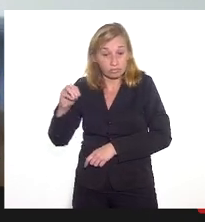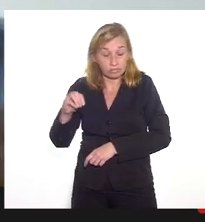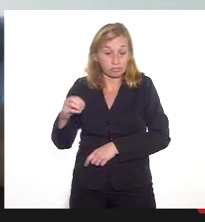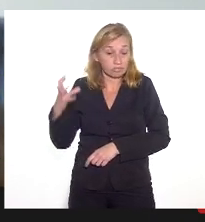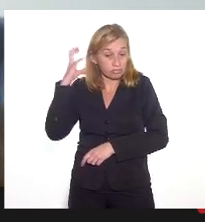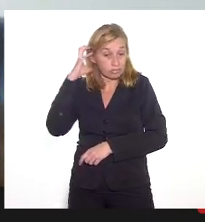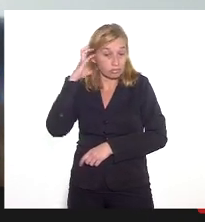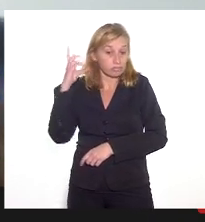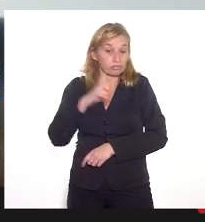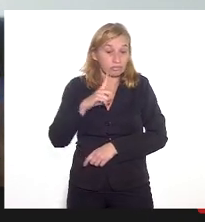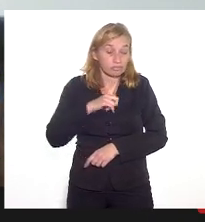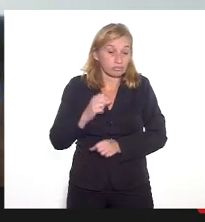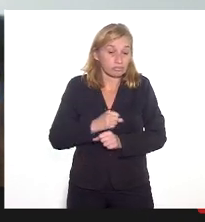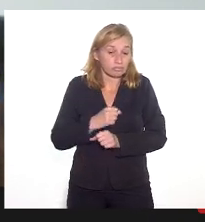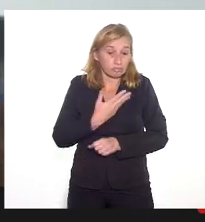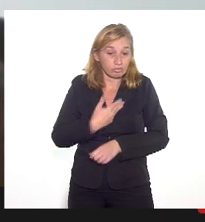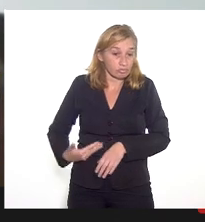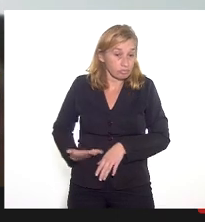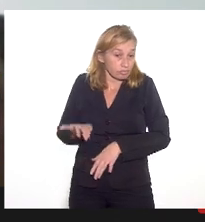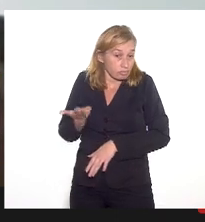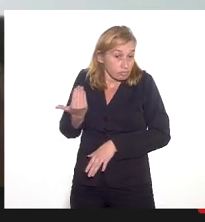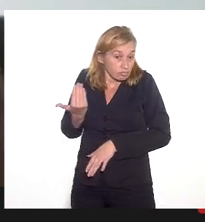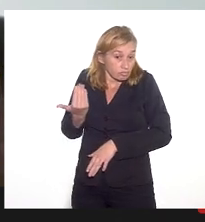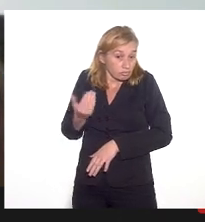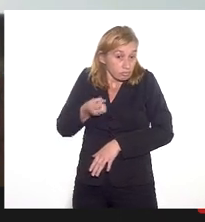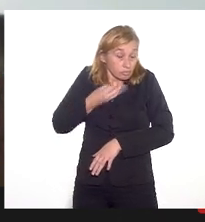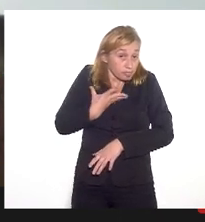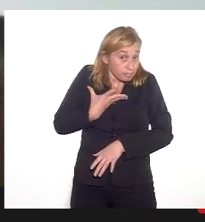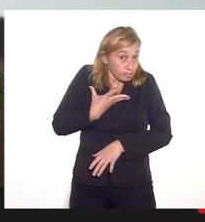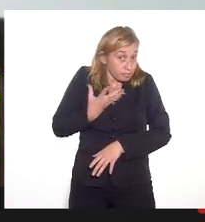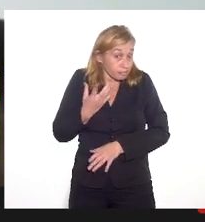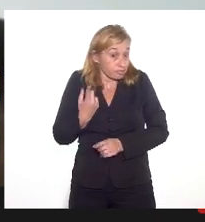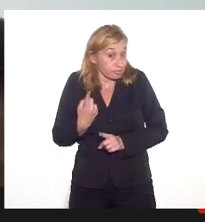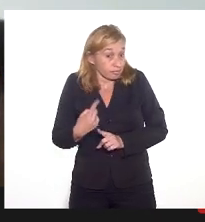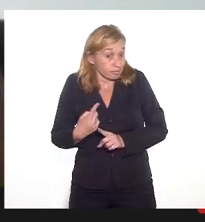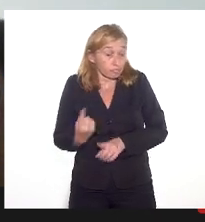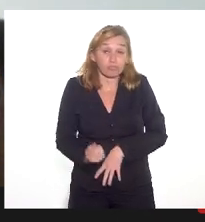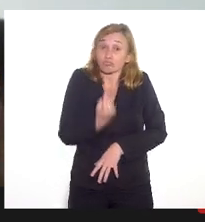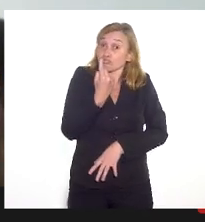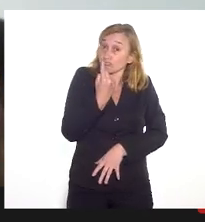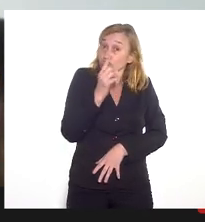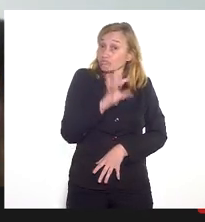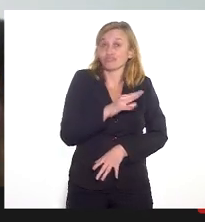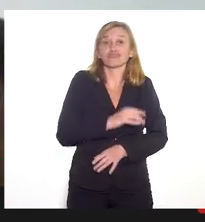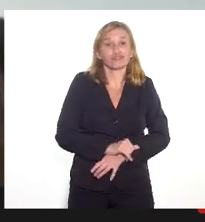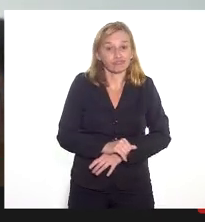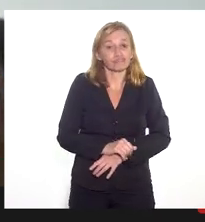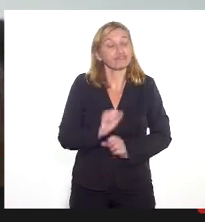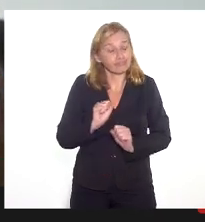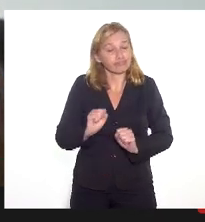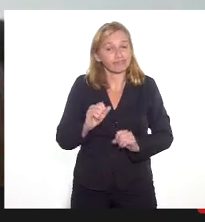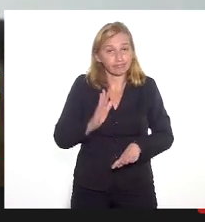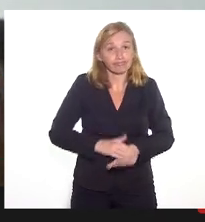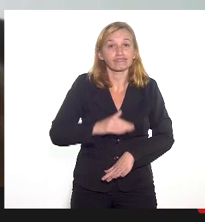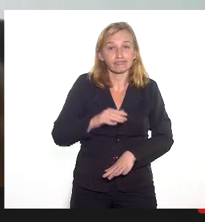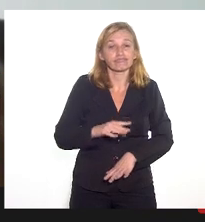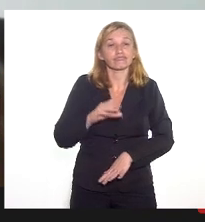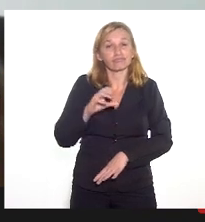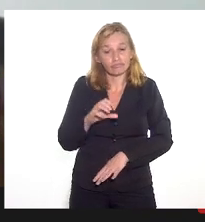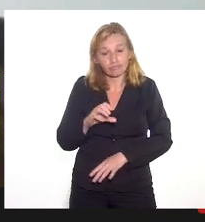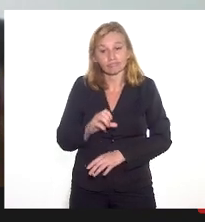nós tivemos no governo anterior, que é positivo. Ao mesmo tempo, falo, foi a única. Nós poderíamos ter tido inúmeras outras